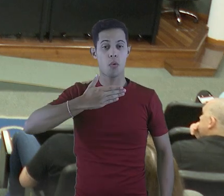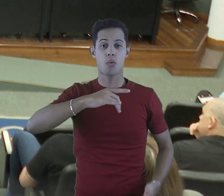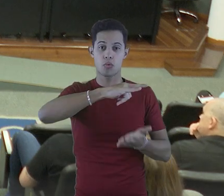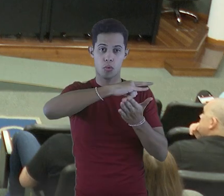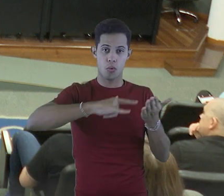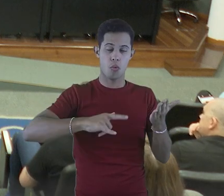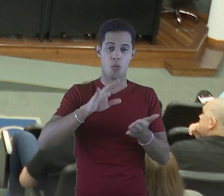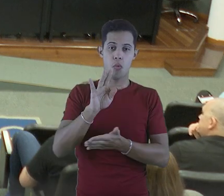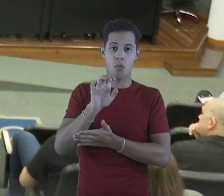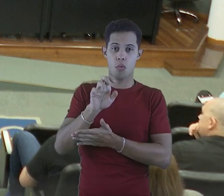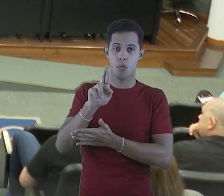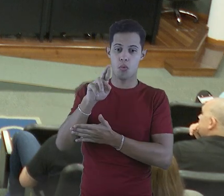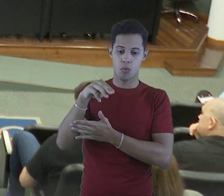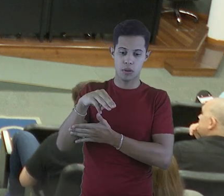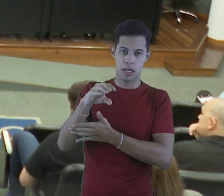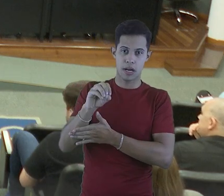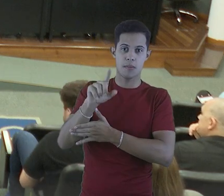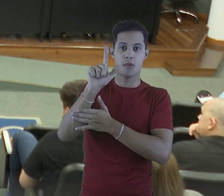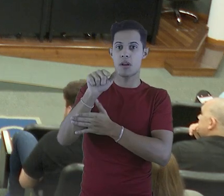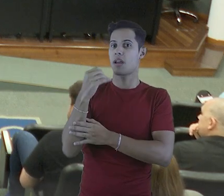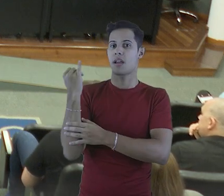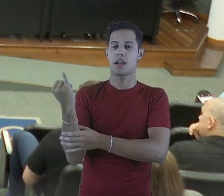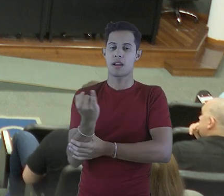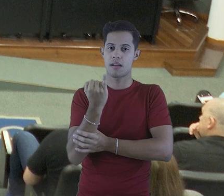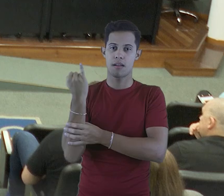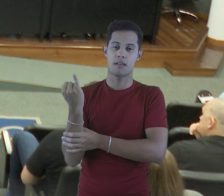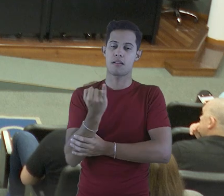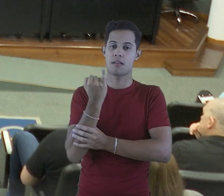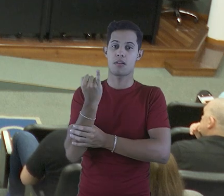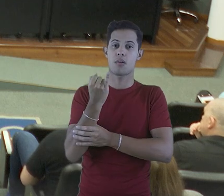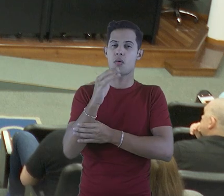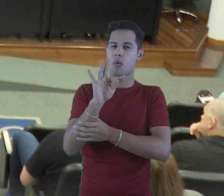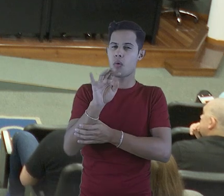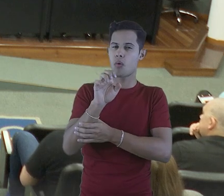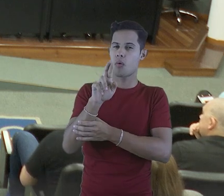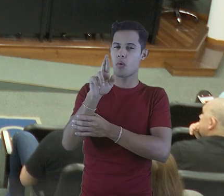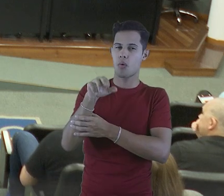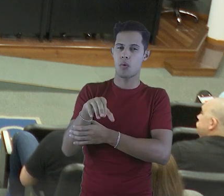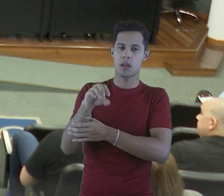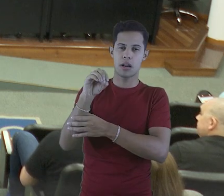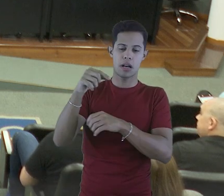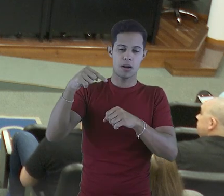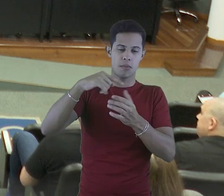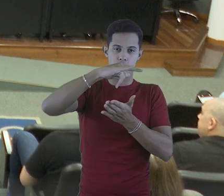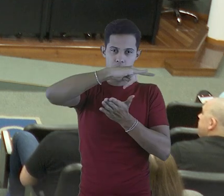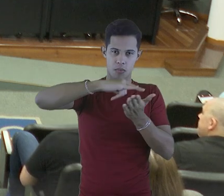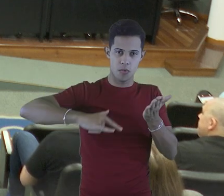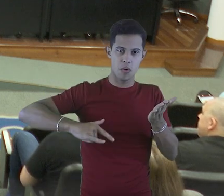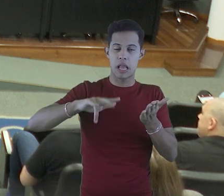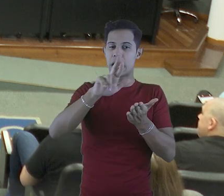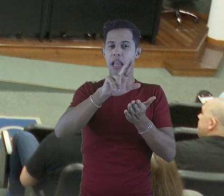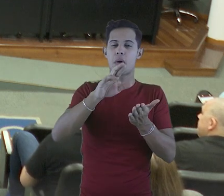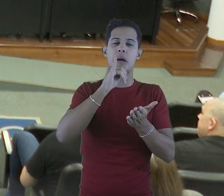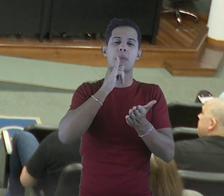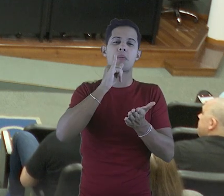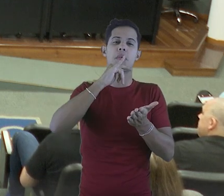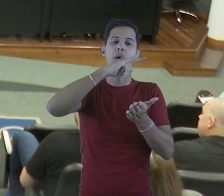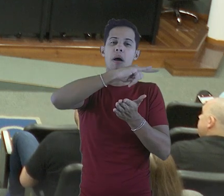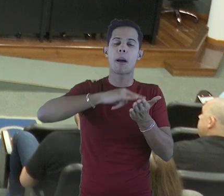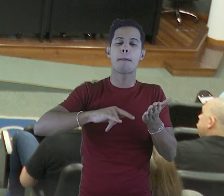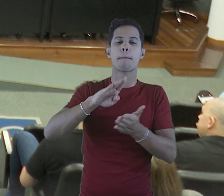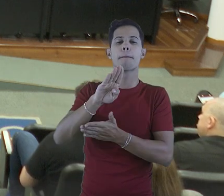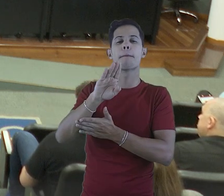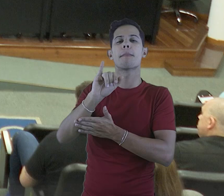termo de compartilhamento é muito importante quando vocês forem verificar esse termo de compartilhamento ele não precisa ser neste caso Glaucia um termo de